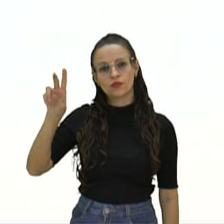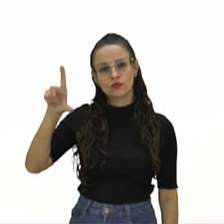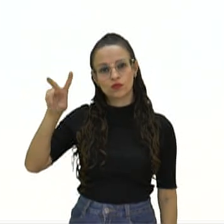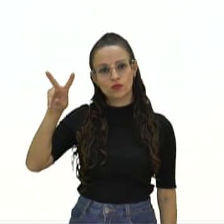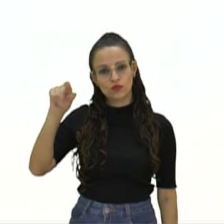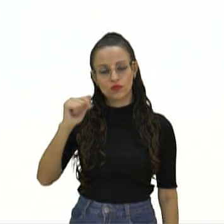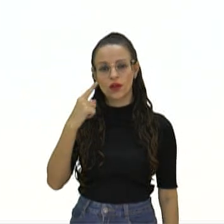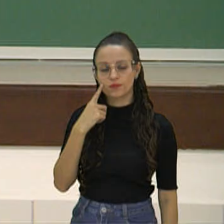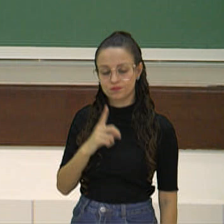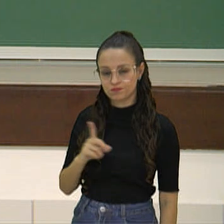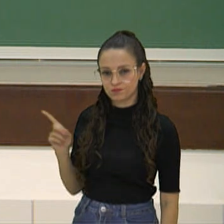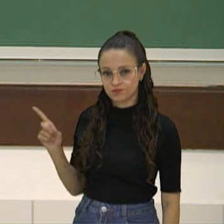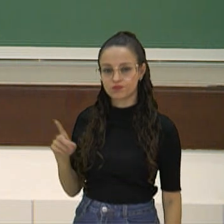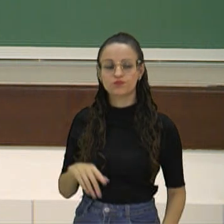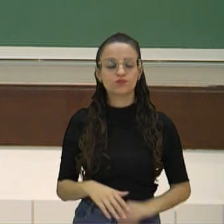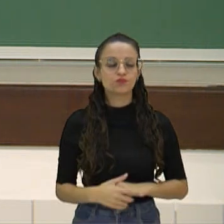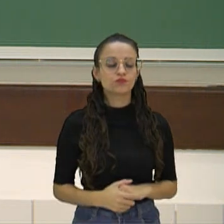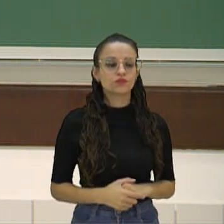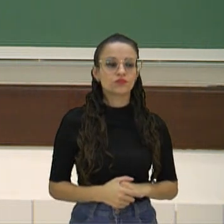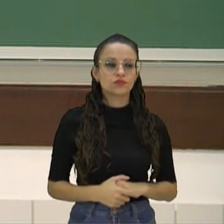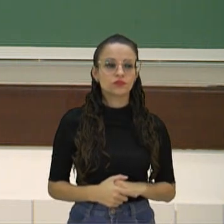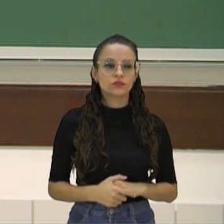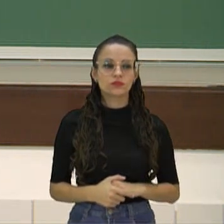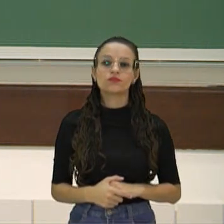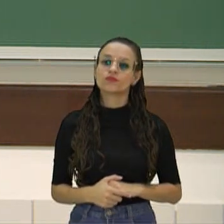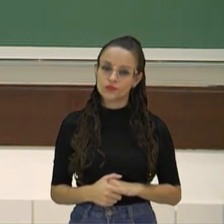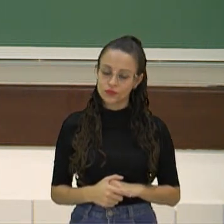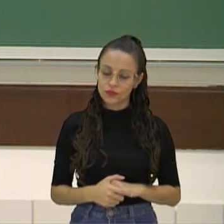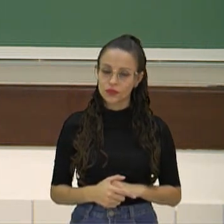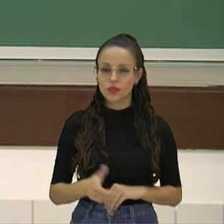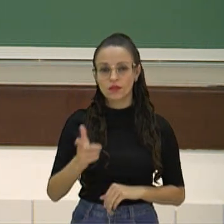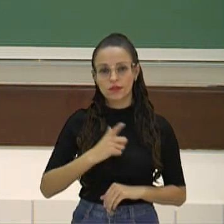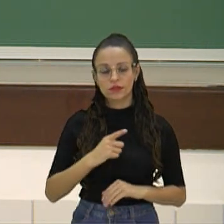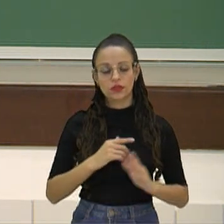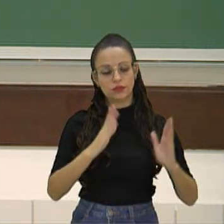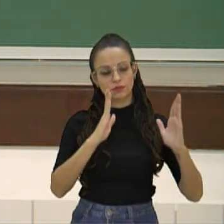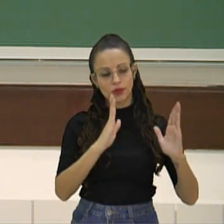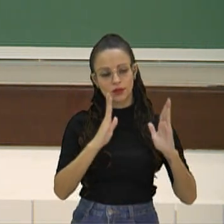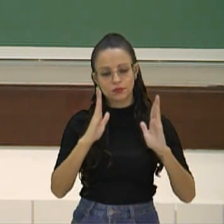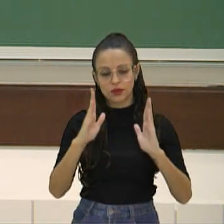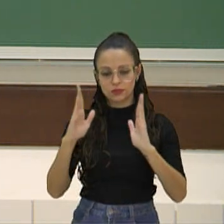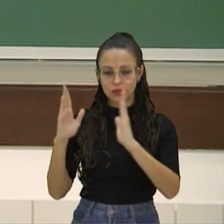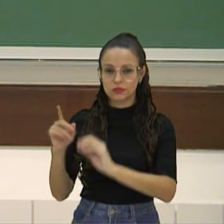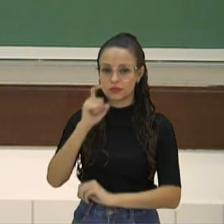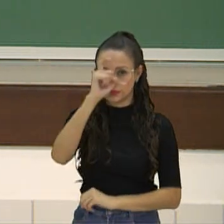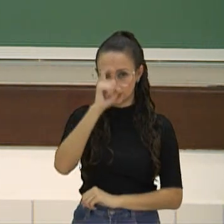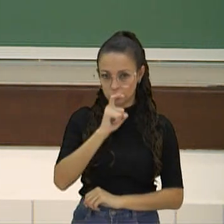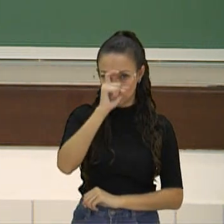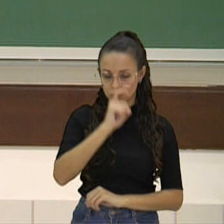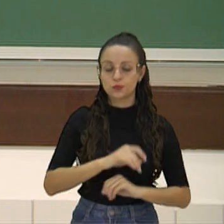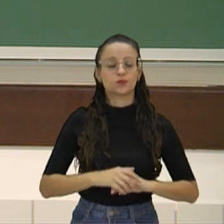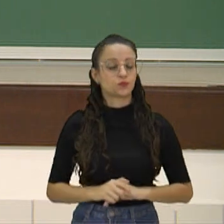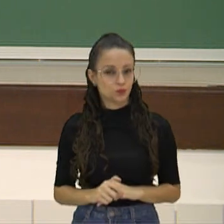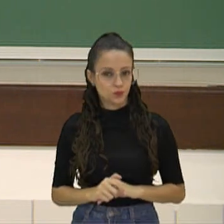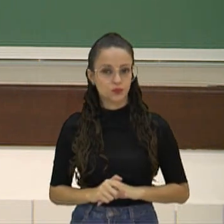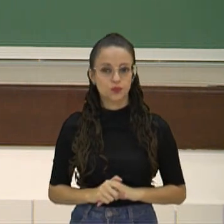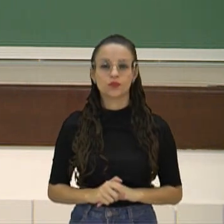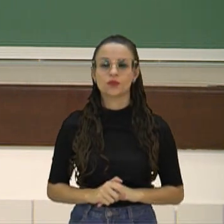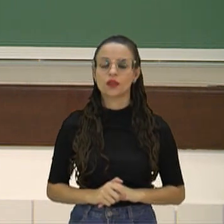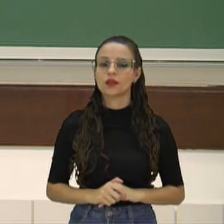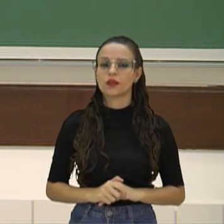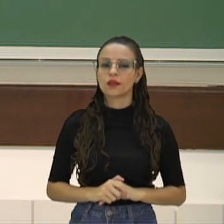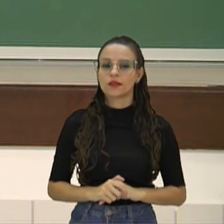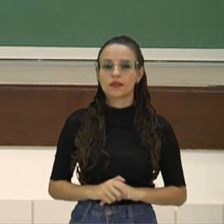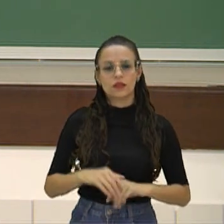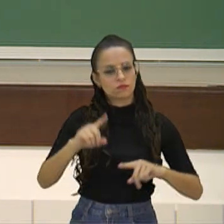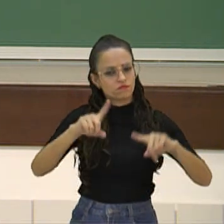né, e tudo mais. Gente, existe a questão do ciclo menstrual. Muito bem. Ele é um período,